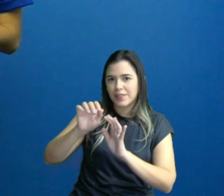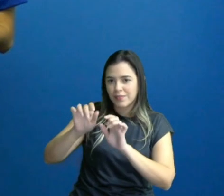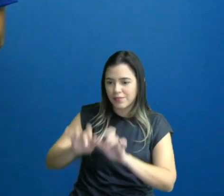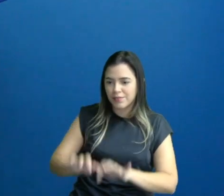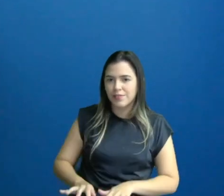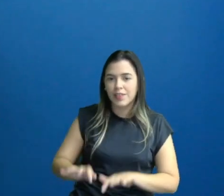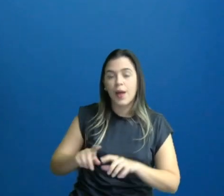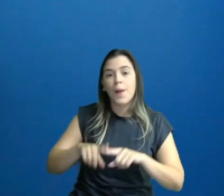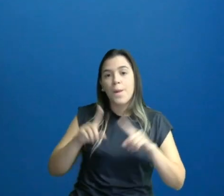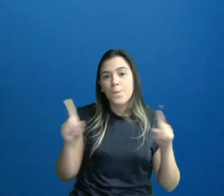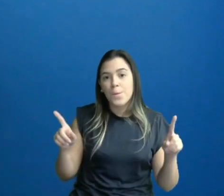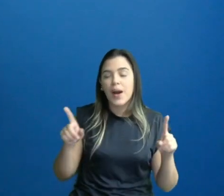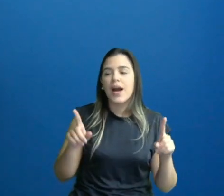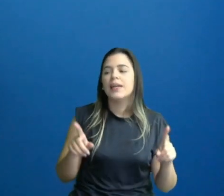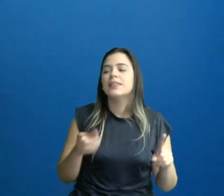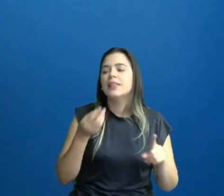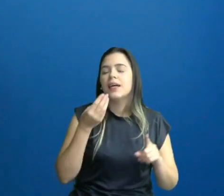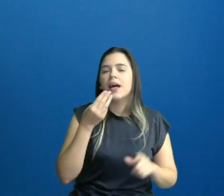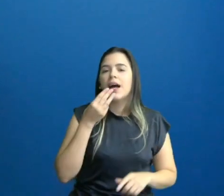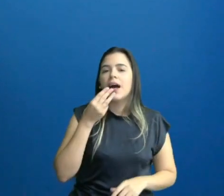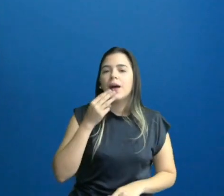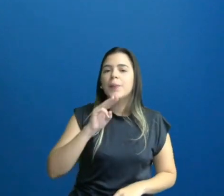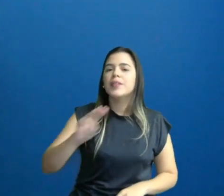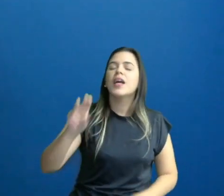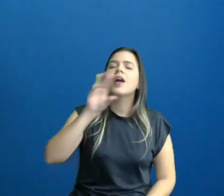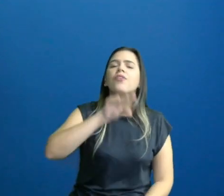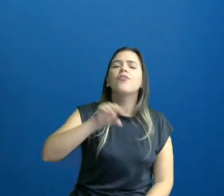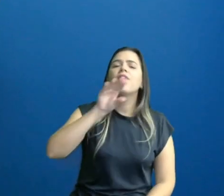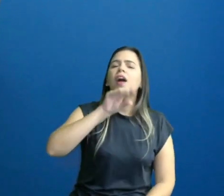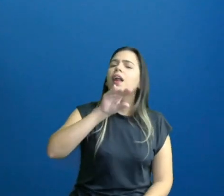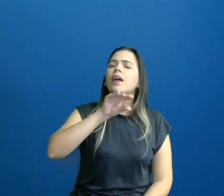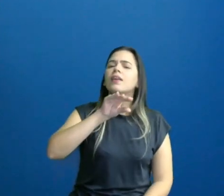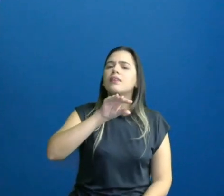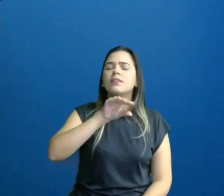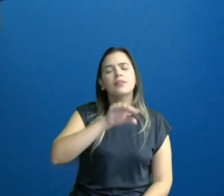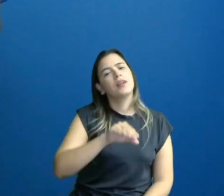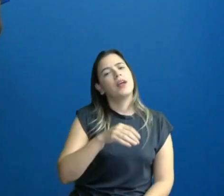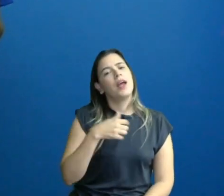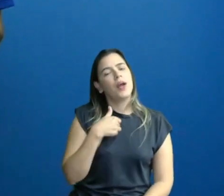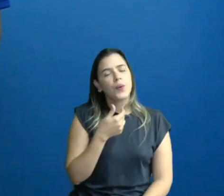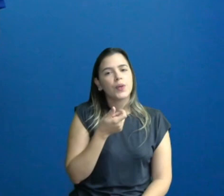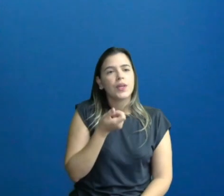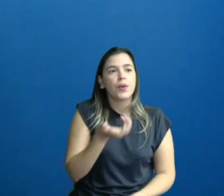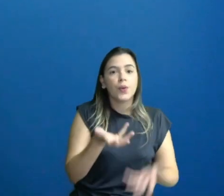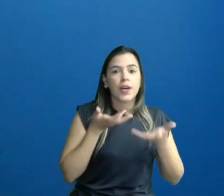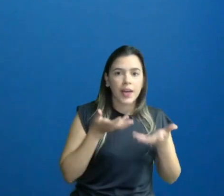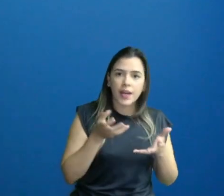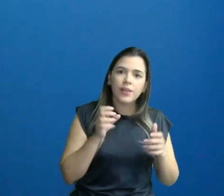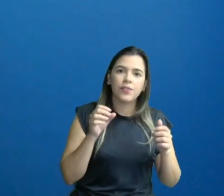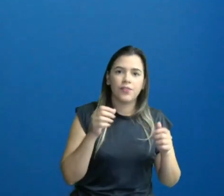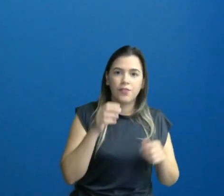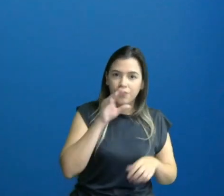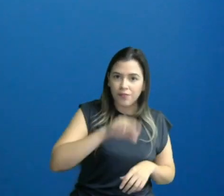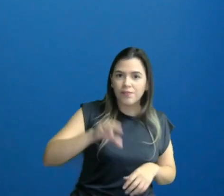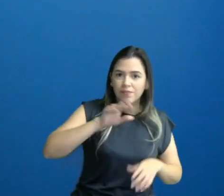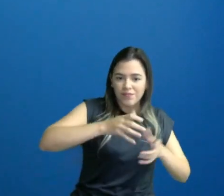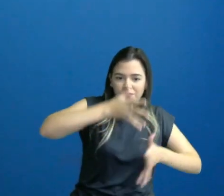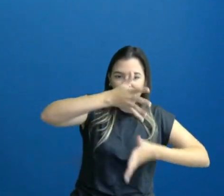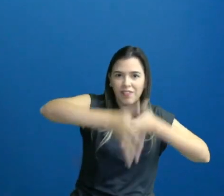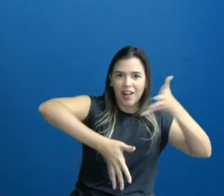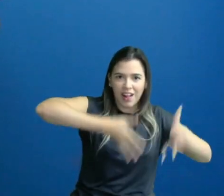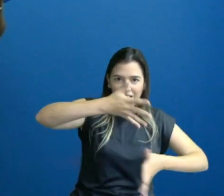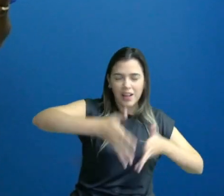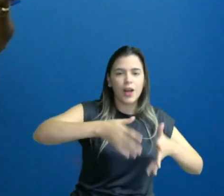Oi e a mensagem falada sem quando nós mesmos falamos para alguém aquele que queremos transmitir então para isso